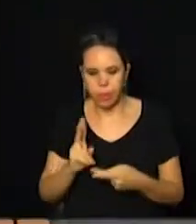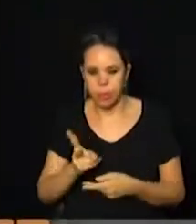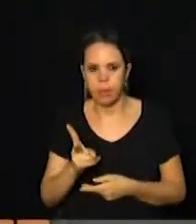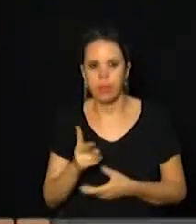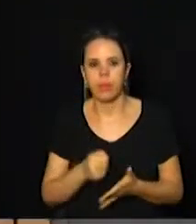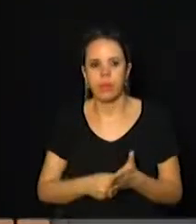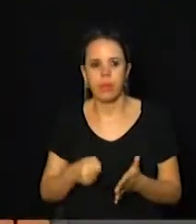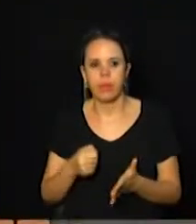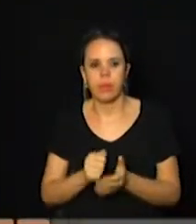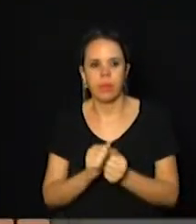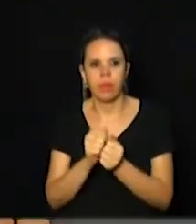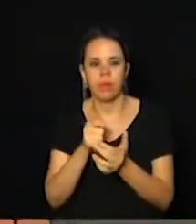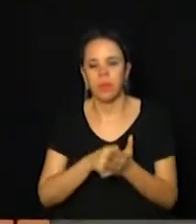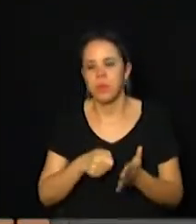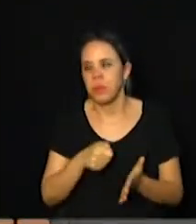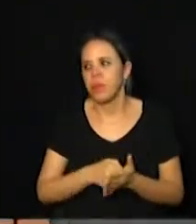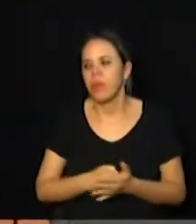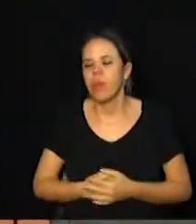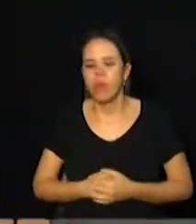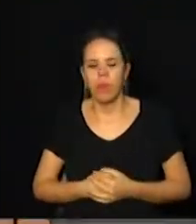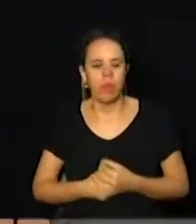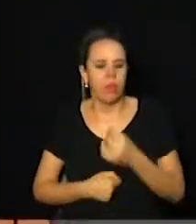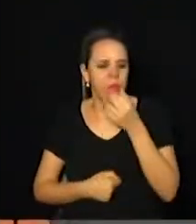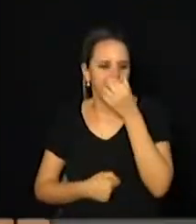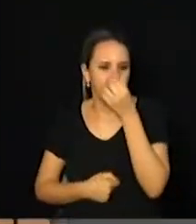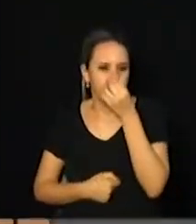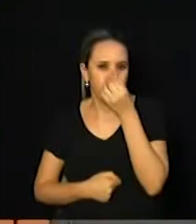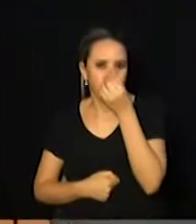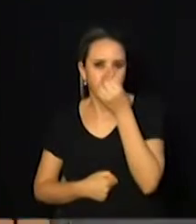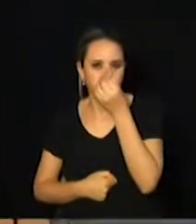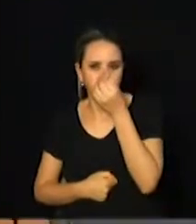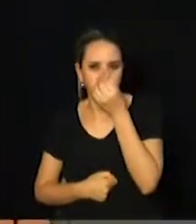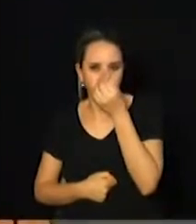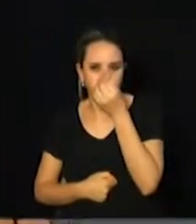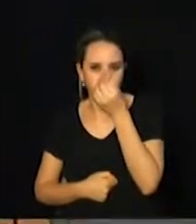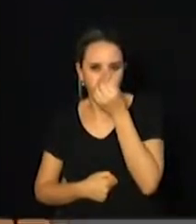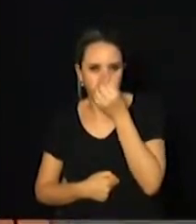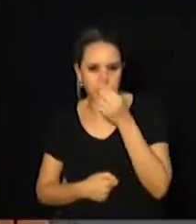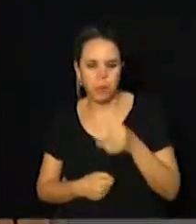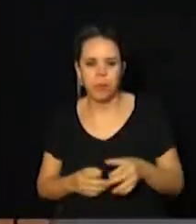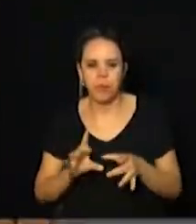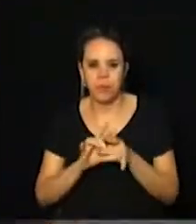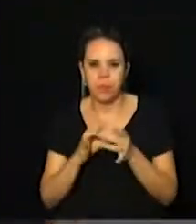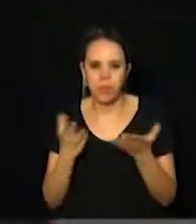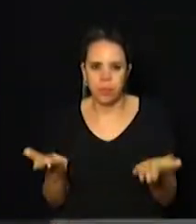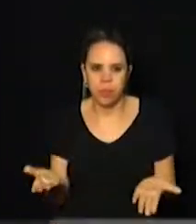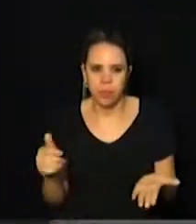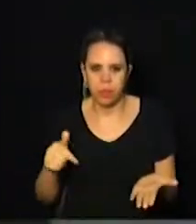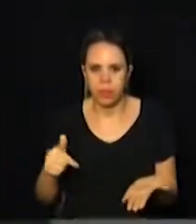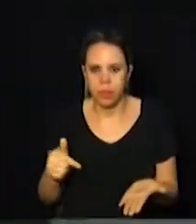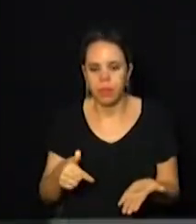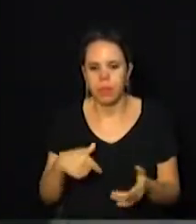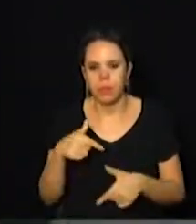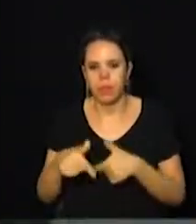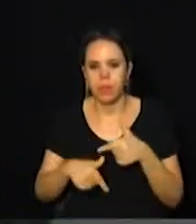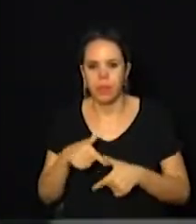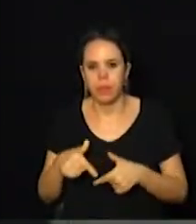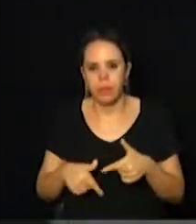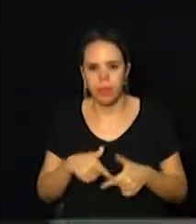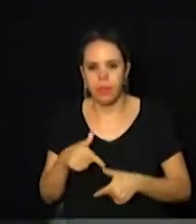vou continuar aí contigo nessa nessa frente né e nos manter a disposição aqui dos